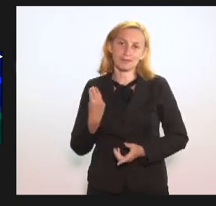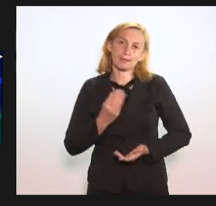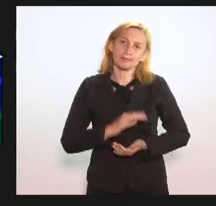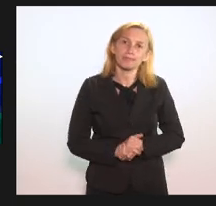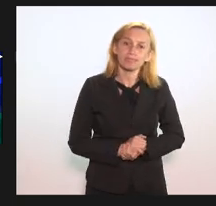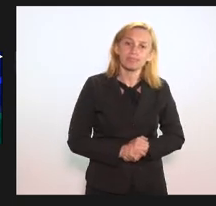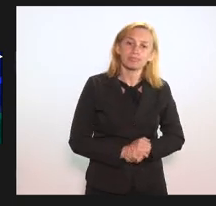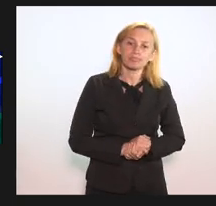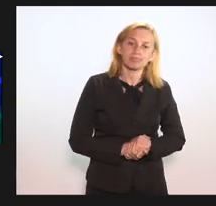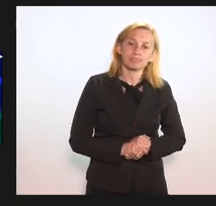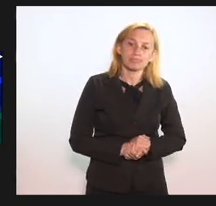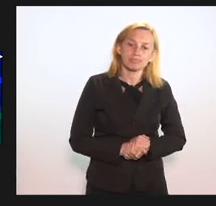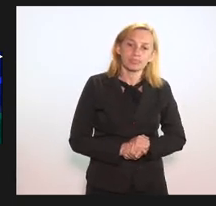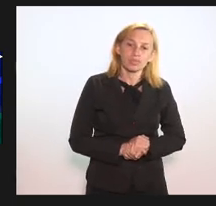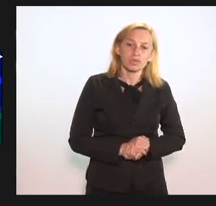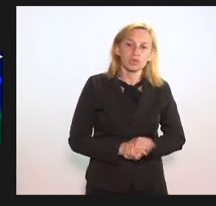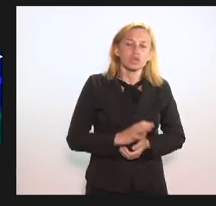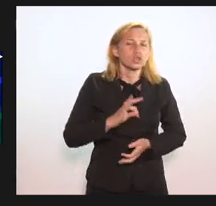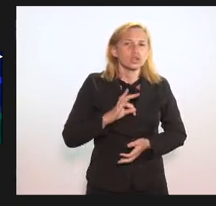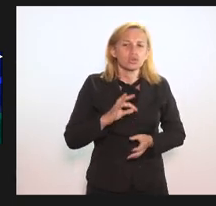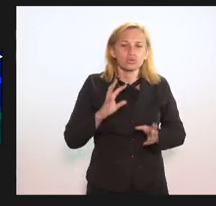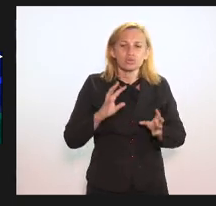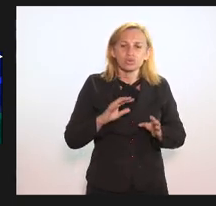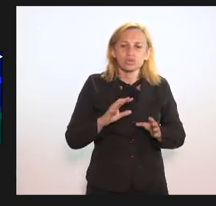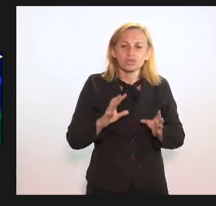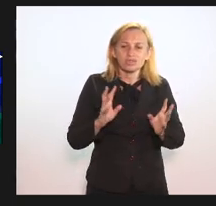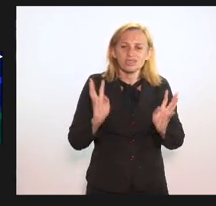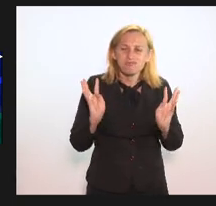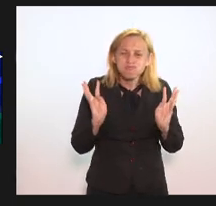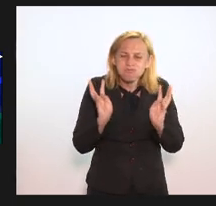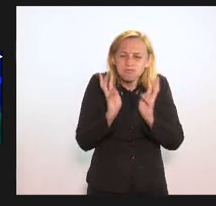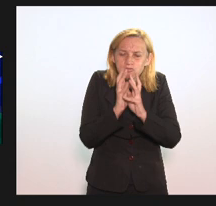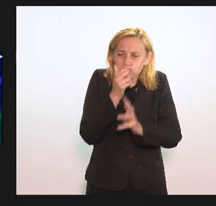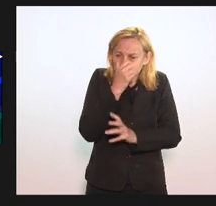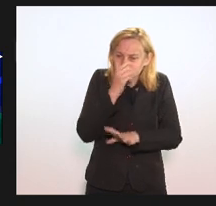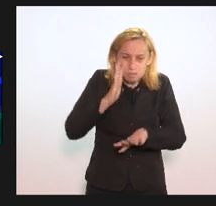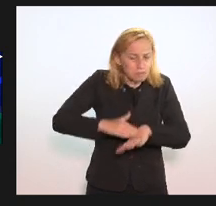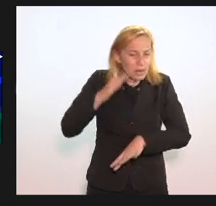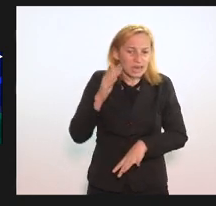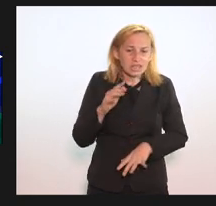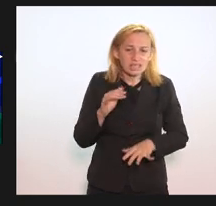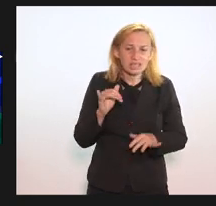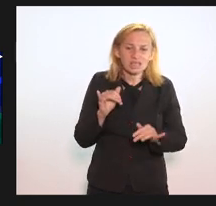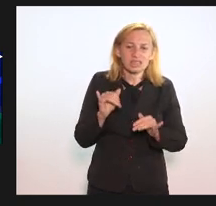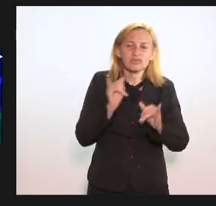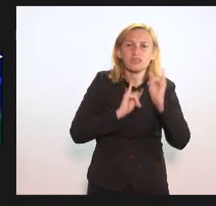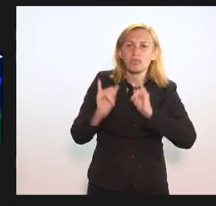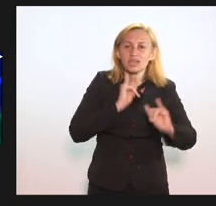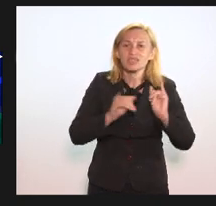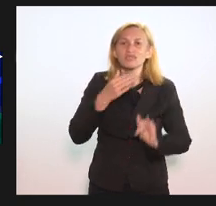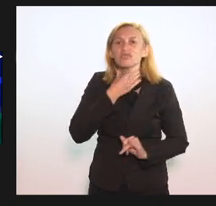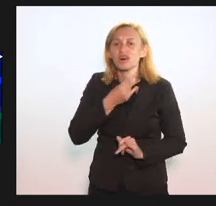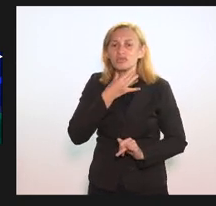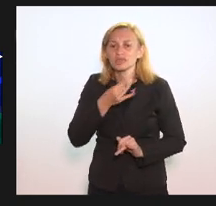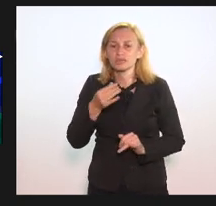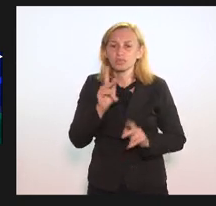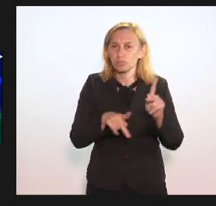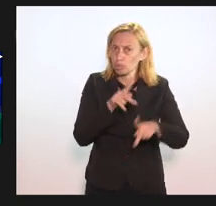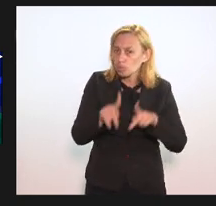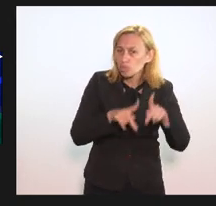daqui tutu a esse processo que dizem forma a população